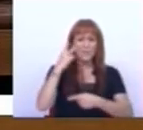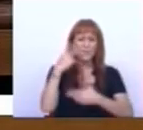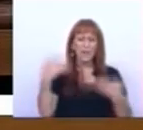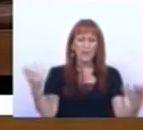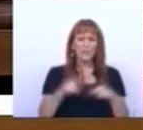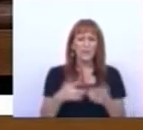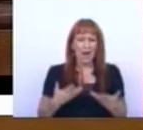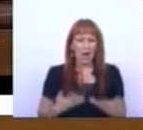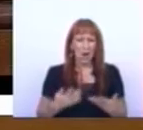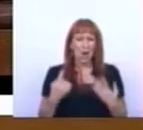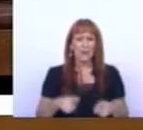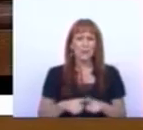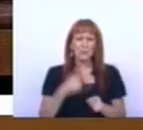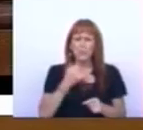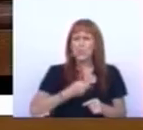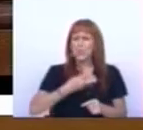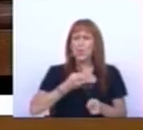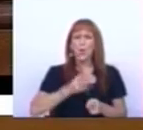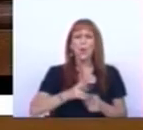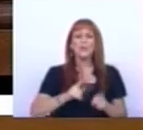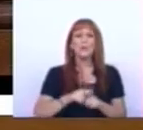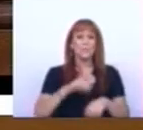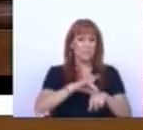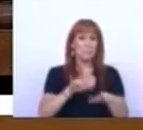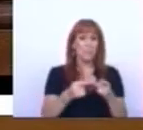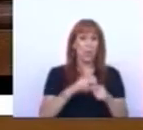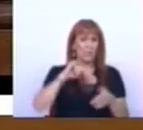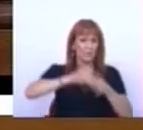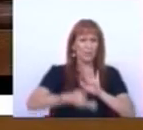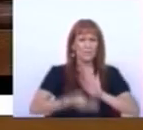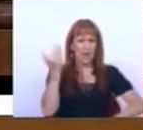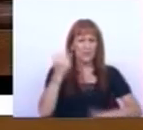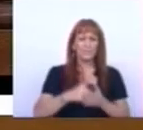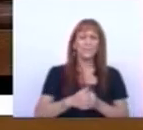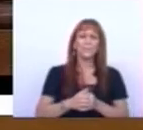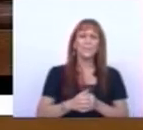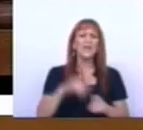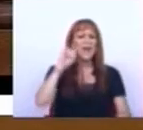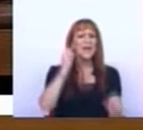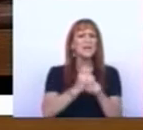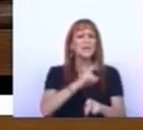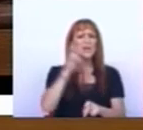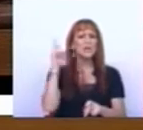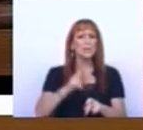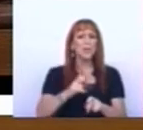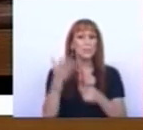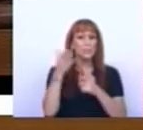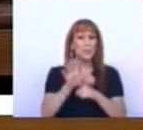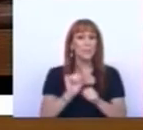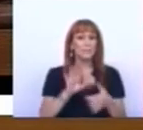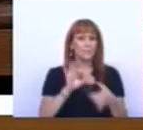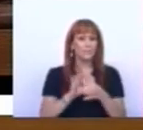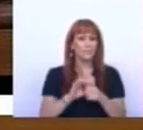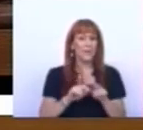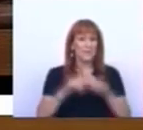vivem atualmente, muitos dos quais a pandemia veio aprofundar. Exigem-se respostas, designadamente no que